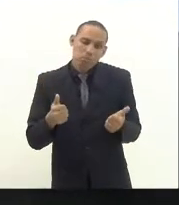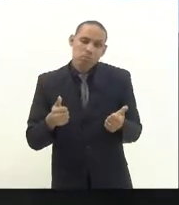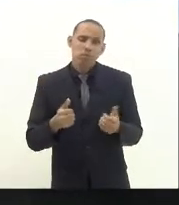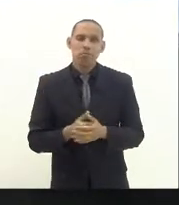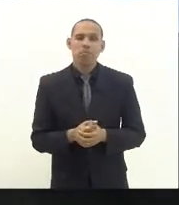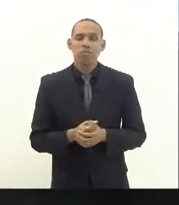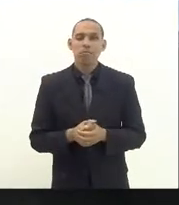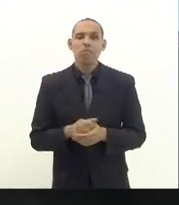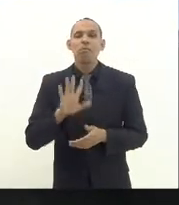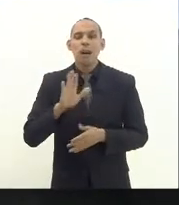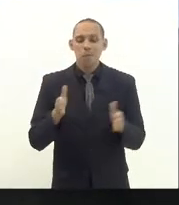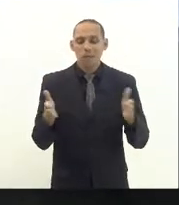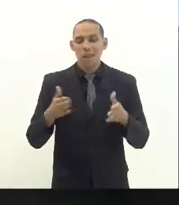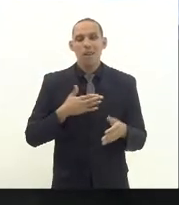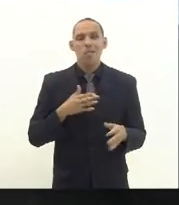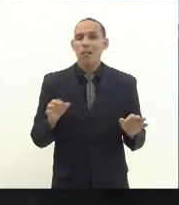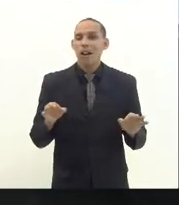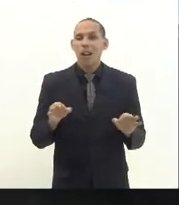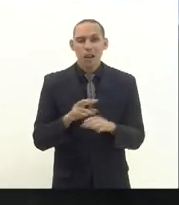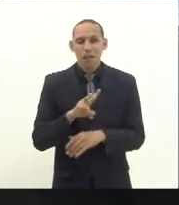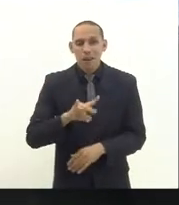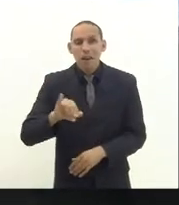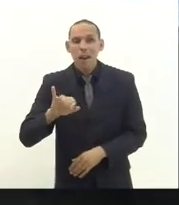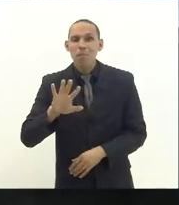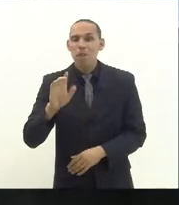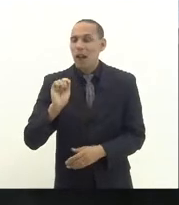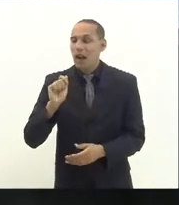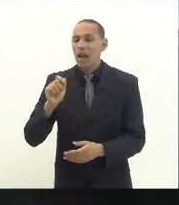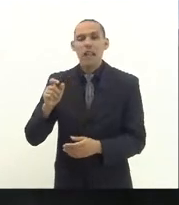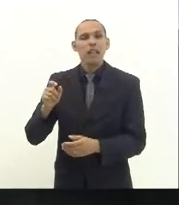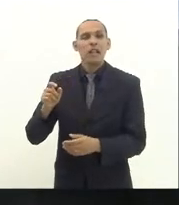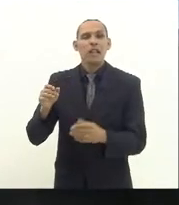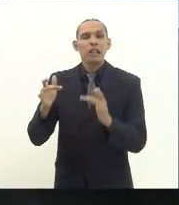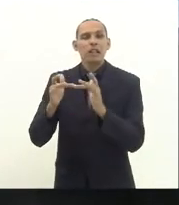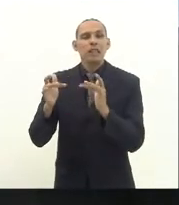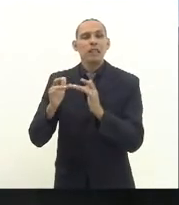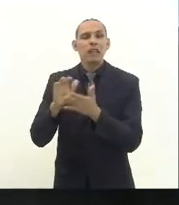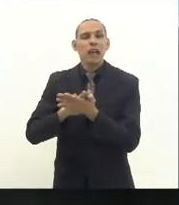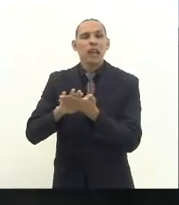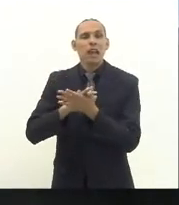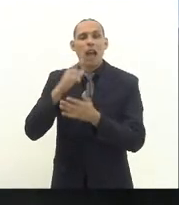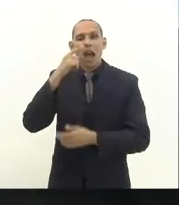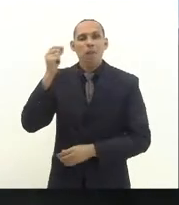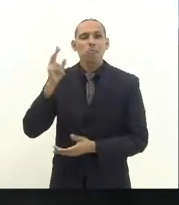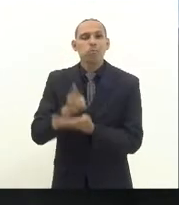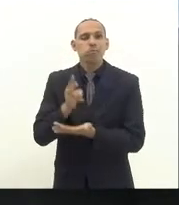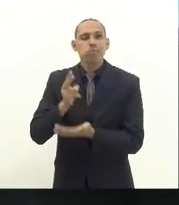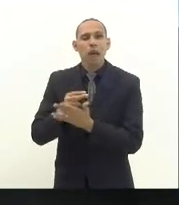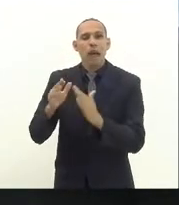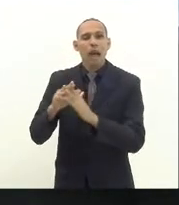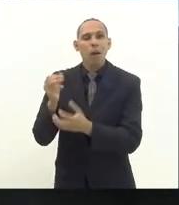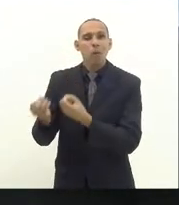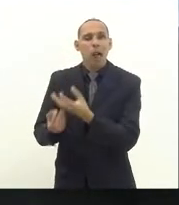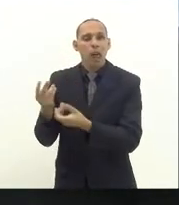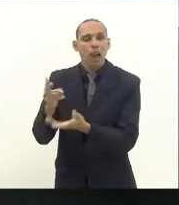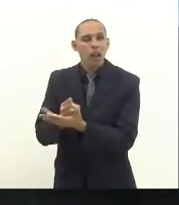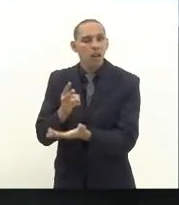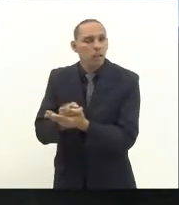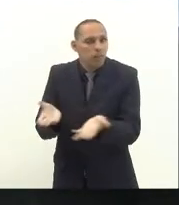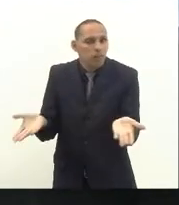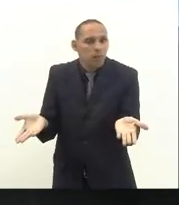e já vai terminar o mandato e nada tem desligar e fica os gatos lá e a casa das pessoas pegando fogo